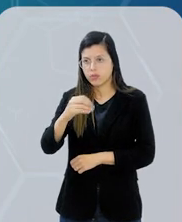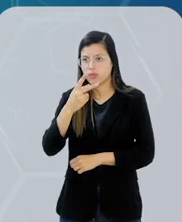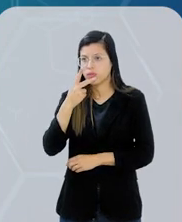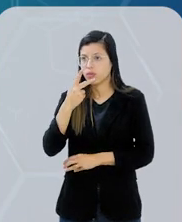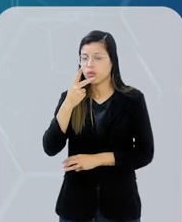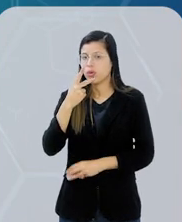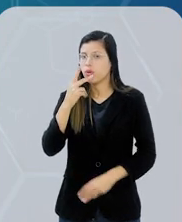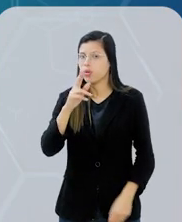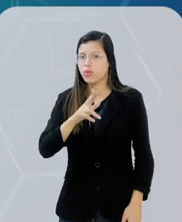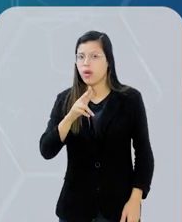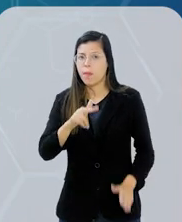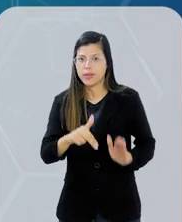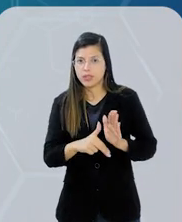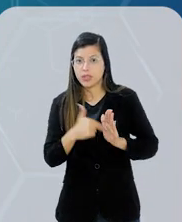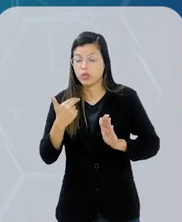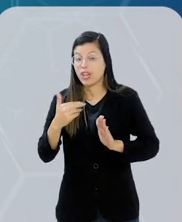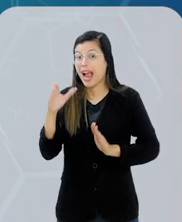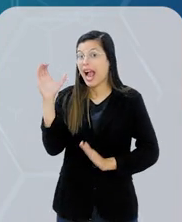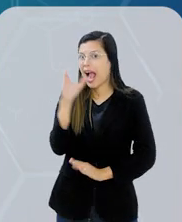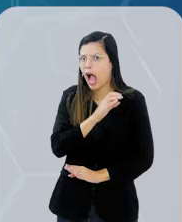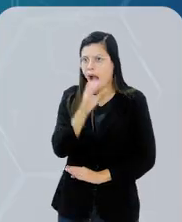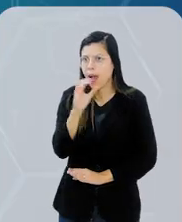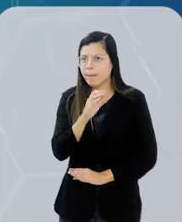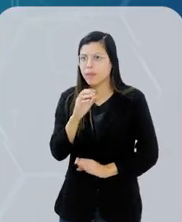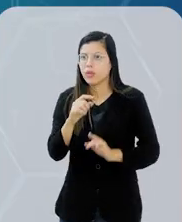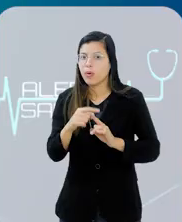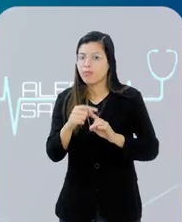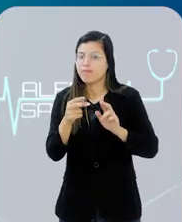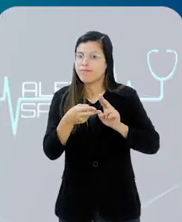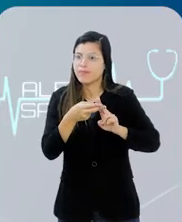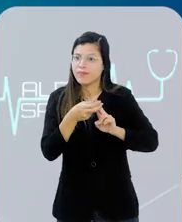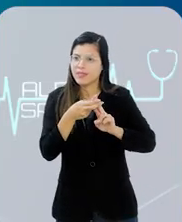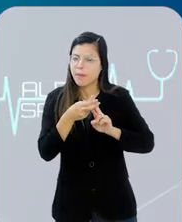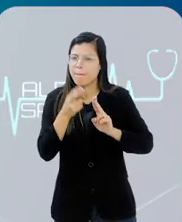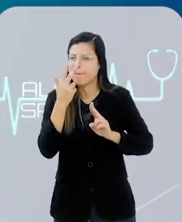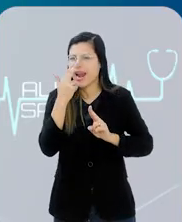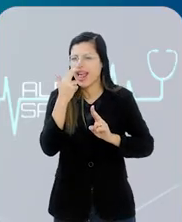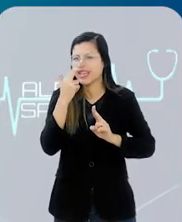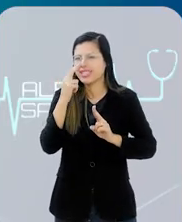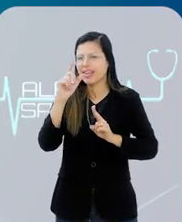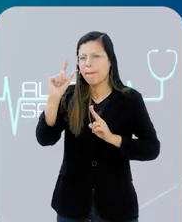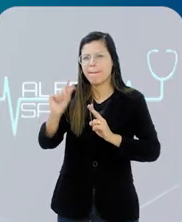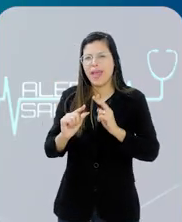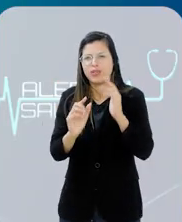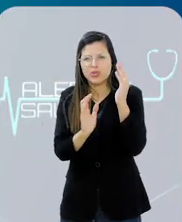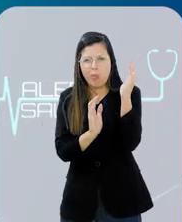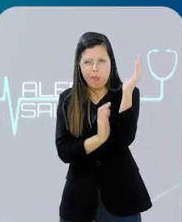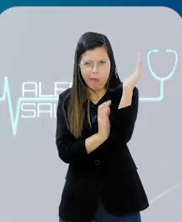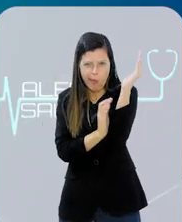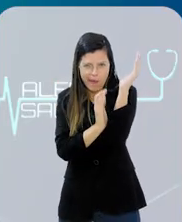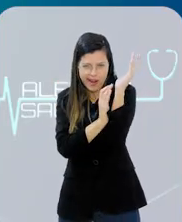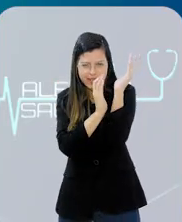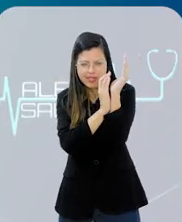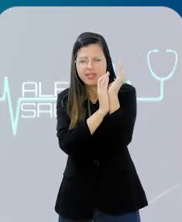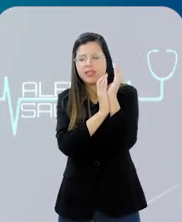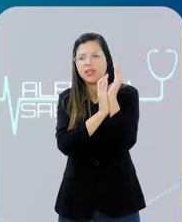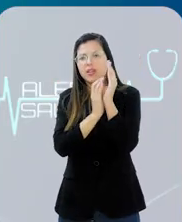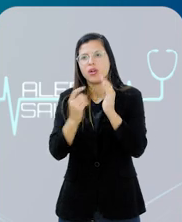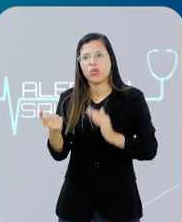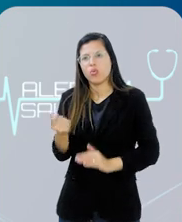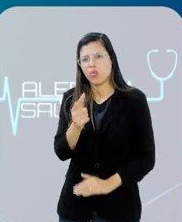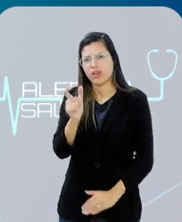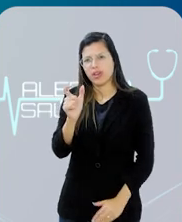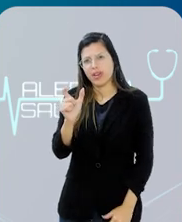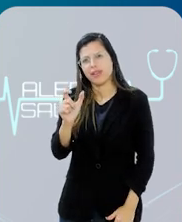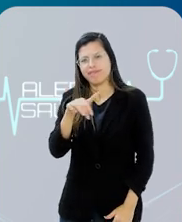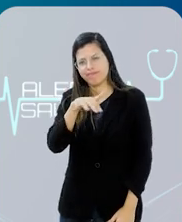cirurgia que saia muito rápido, mas na saúde pública ela acaba sendo menos burocrática do que na saúde